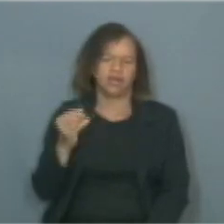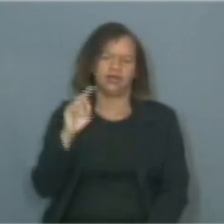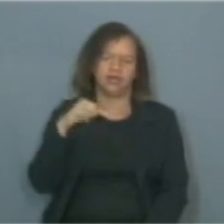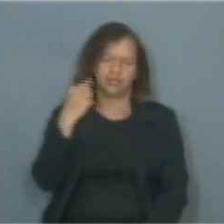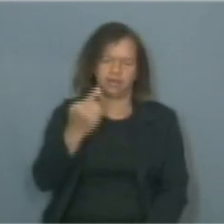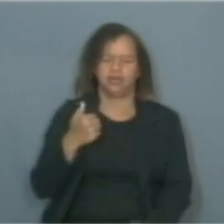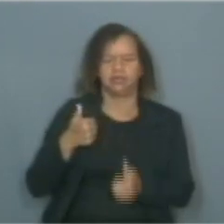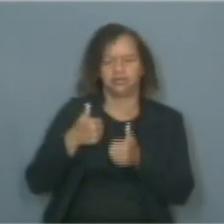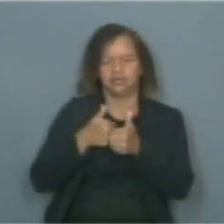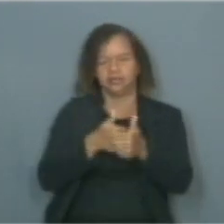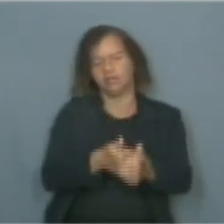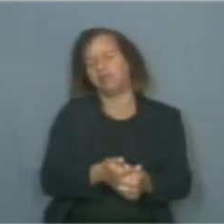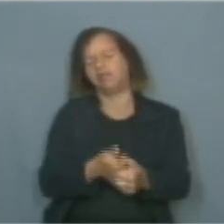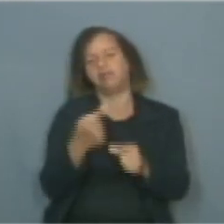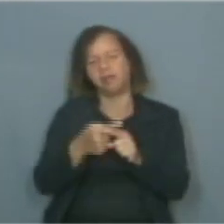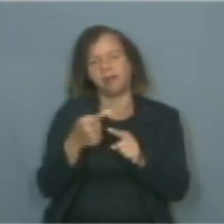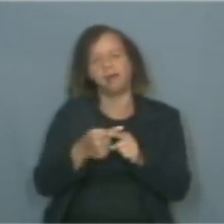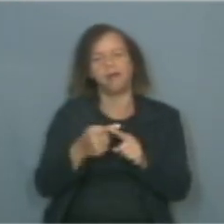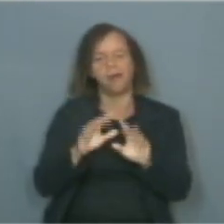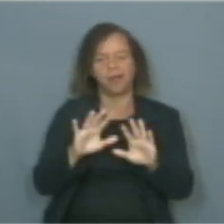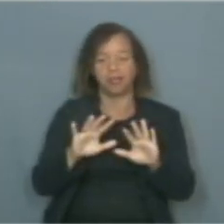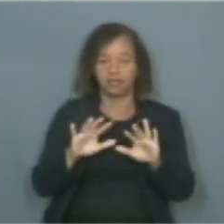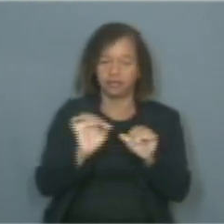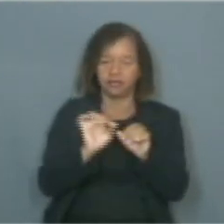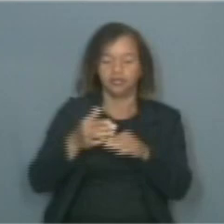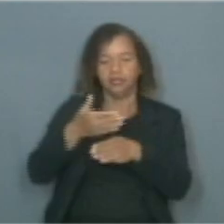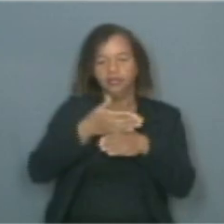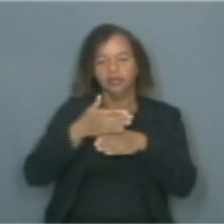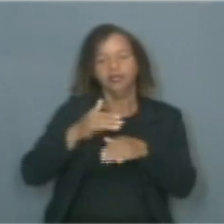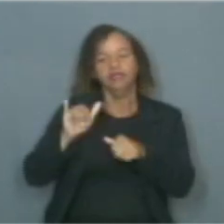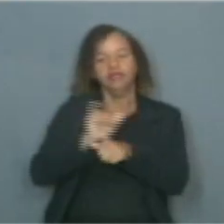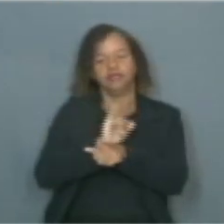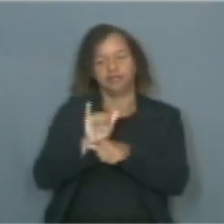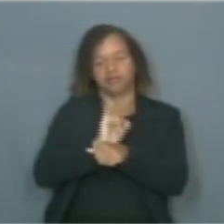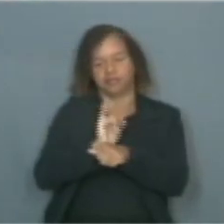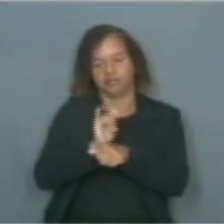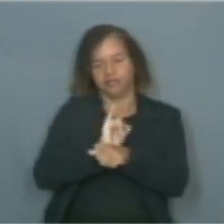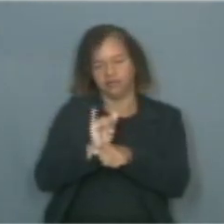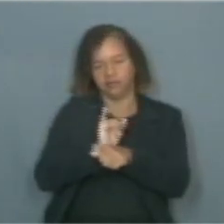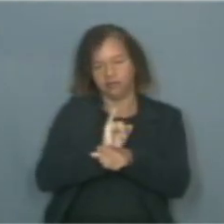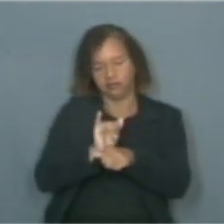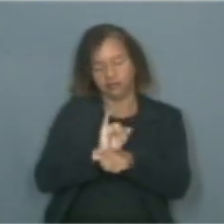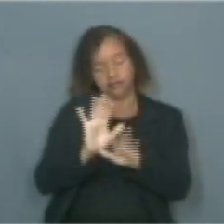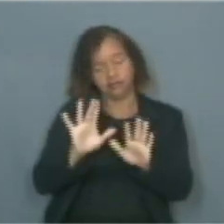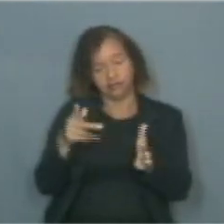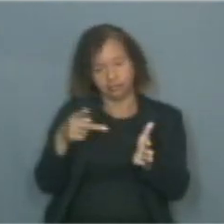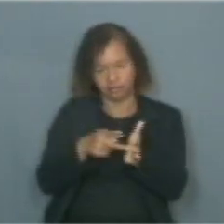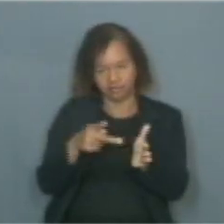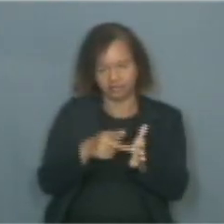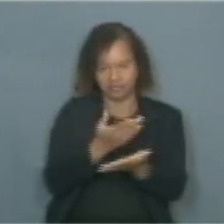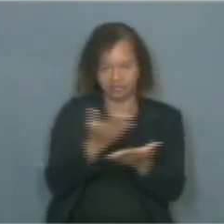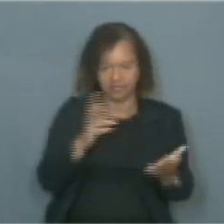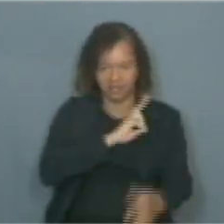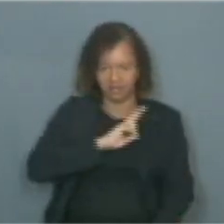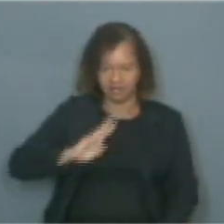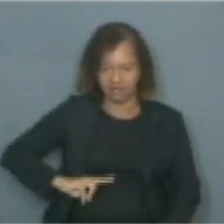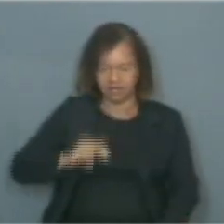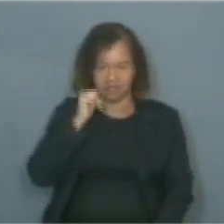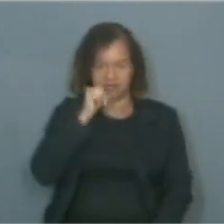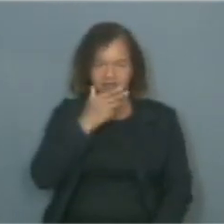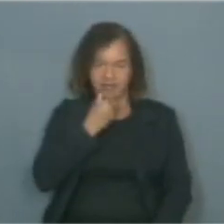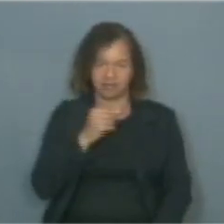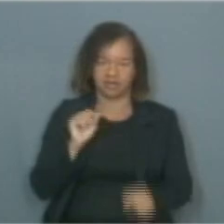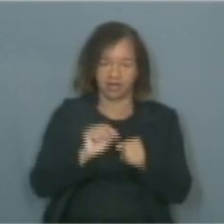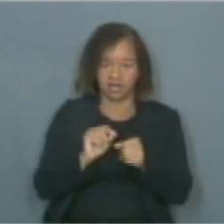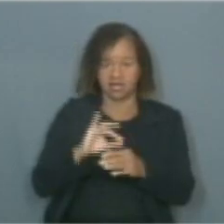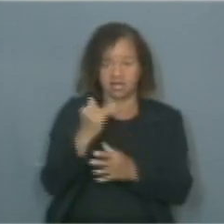de acompanhar, porque as nossas sessões são gravadas no YouTube. Mas o fato é, vereadores e vereadoras, que